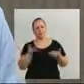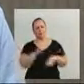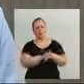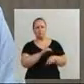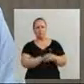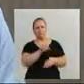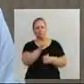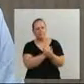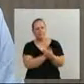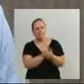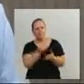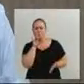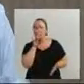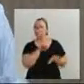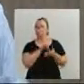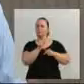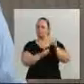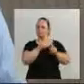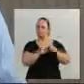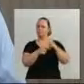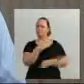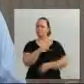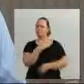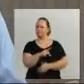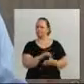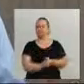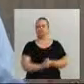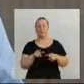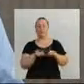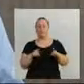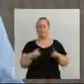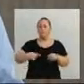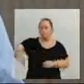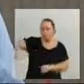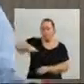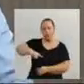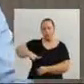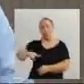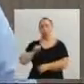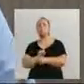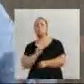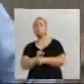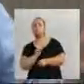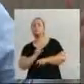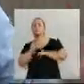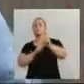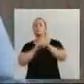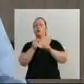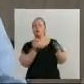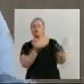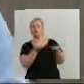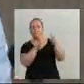forma que tem que ser de verdade. O que nós esperamos é o relatório, né? Terminou a intervenção, e daí?